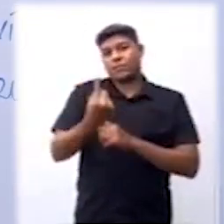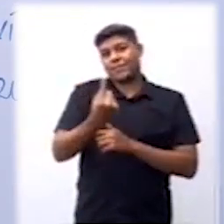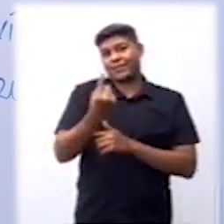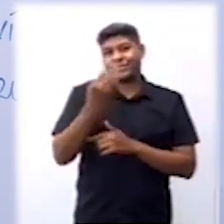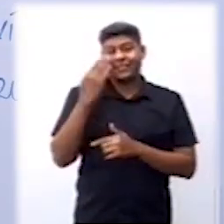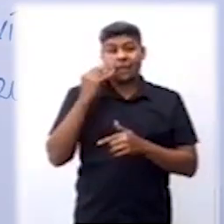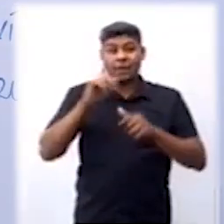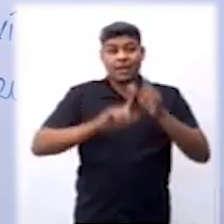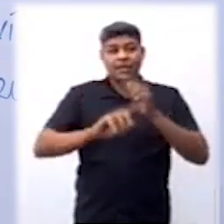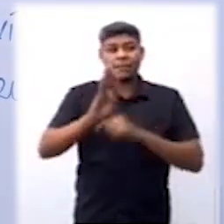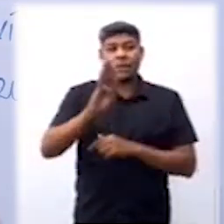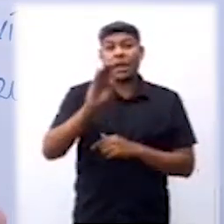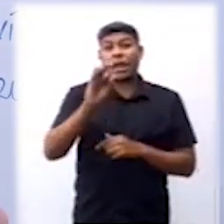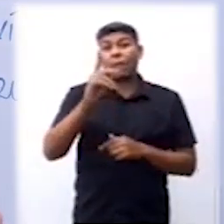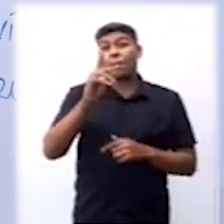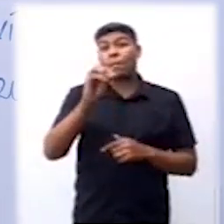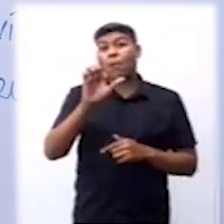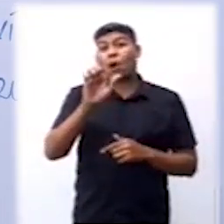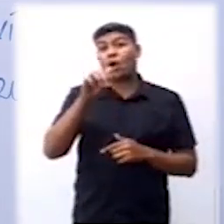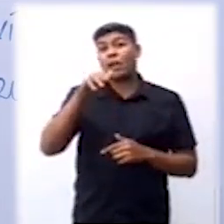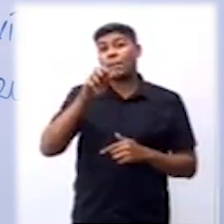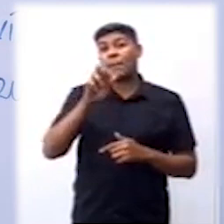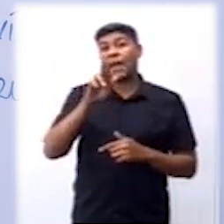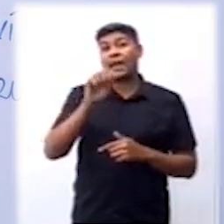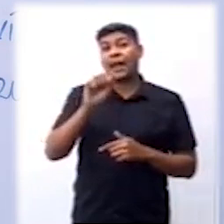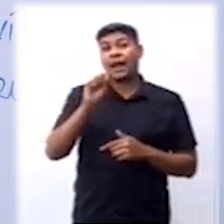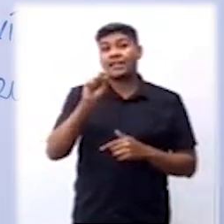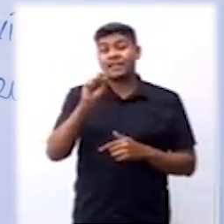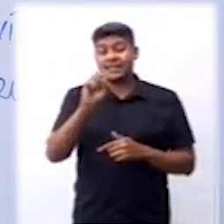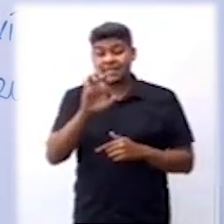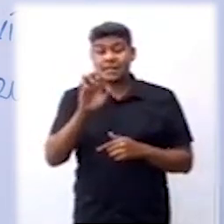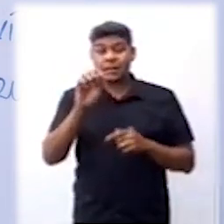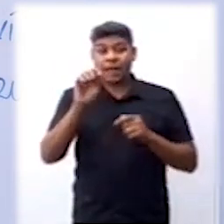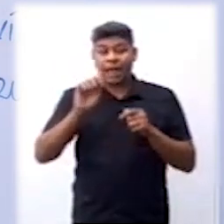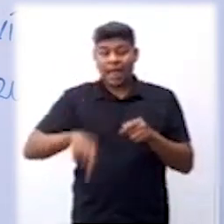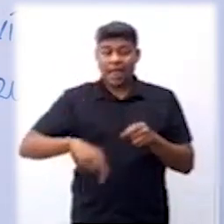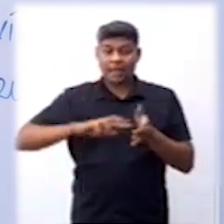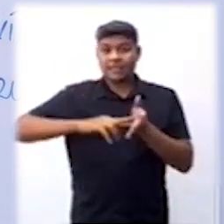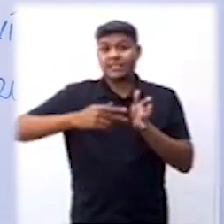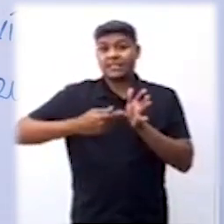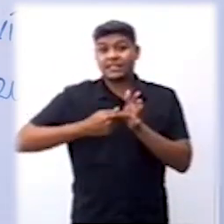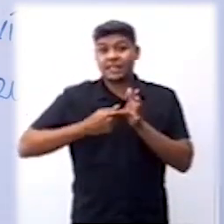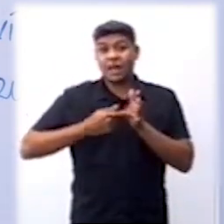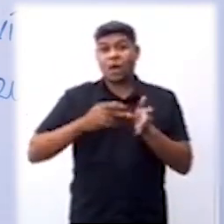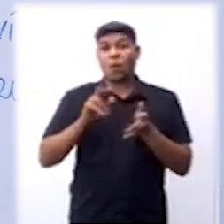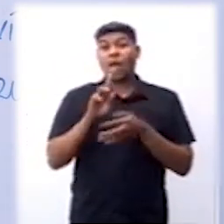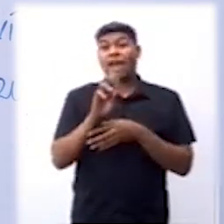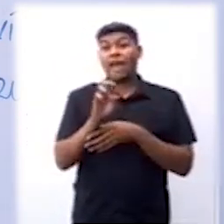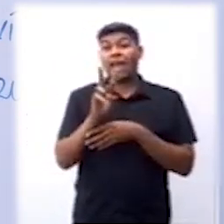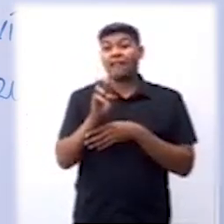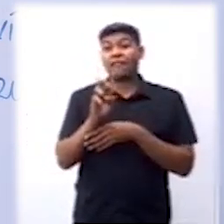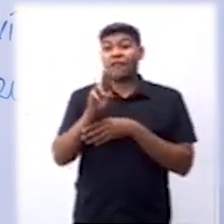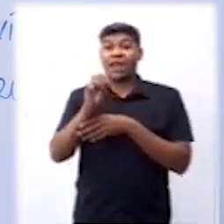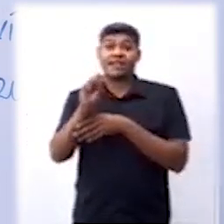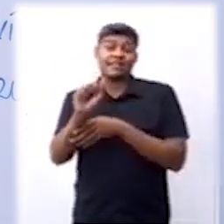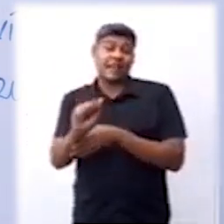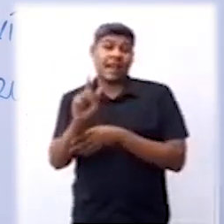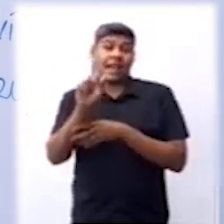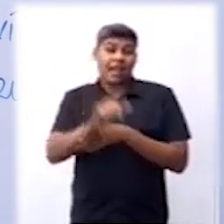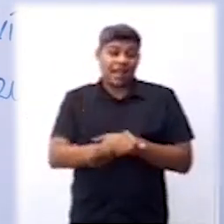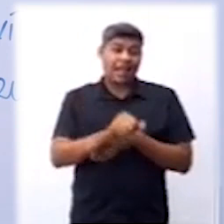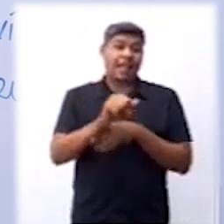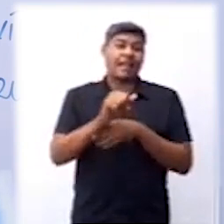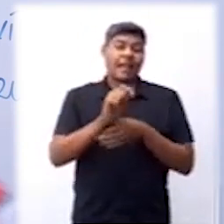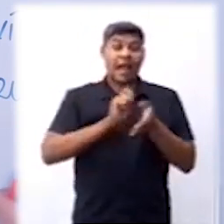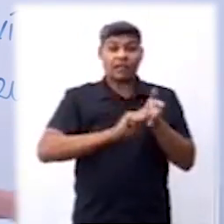A enzima RNA polimerase é responsável pela transcrição reversa? Não, galera. Transcrição reversa é feita por uma enzima, quem